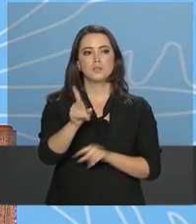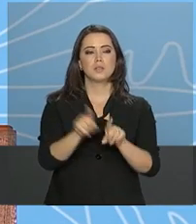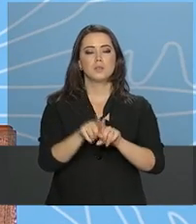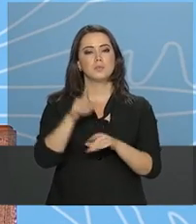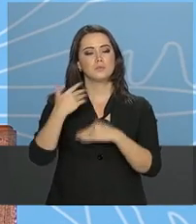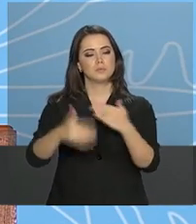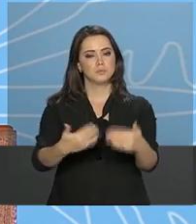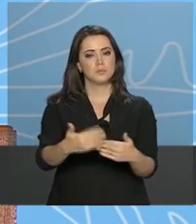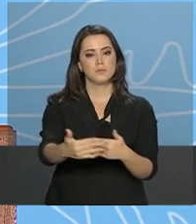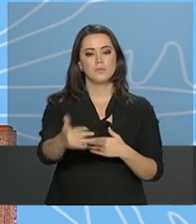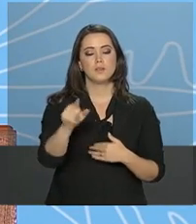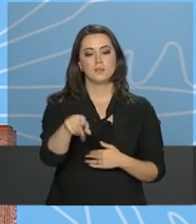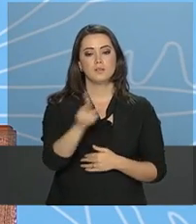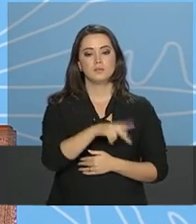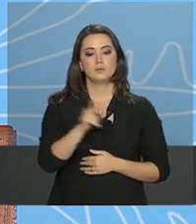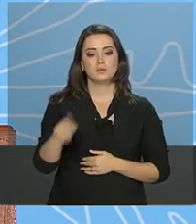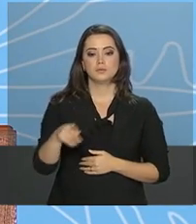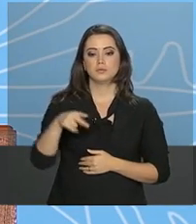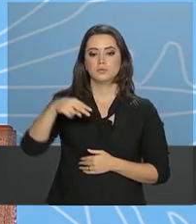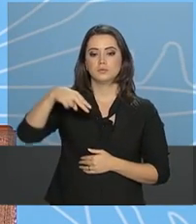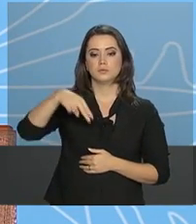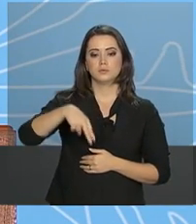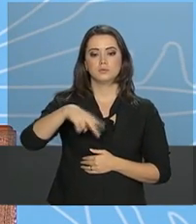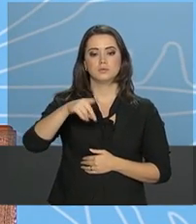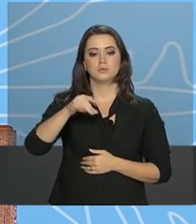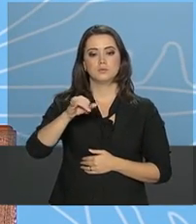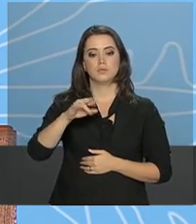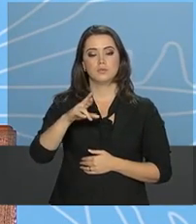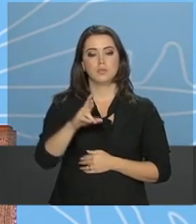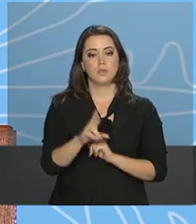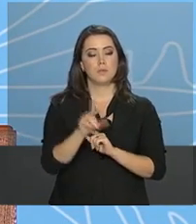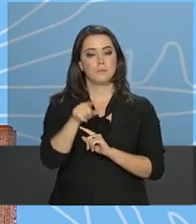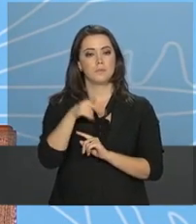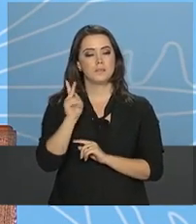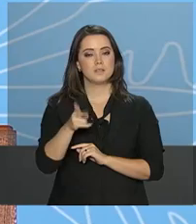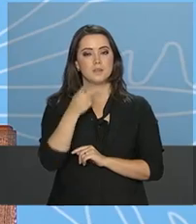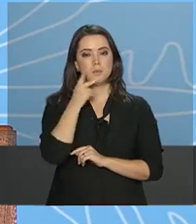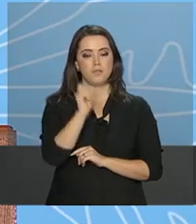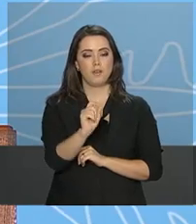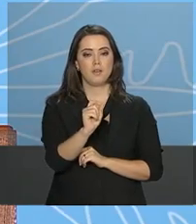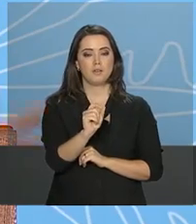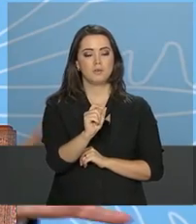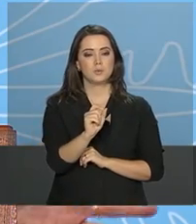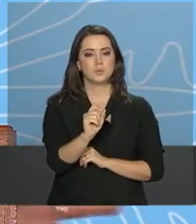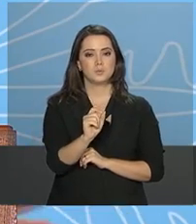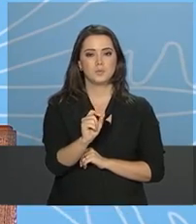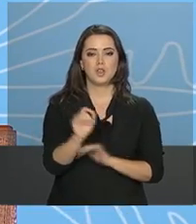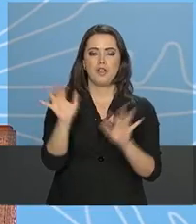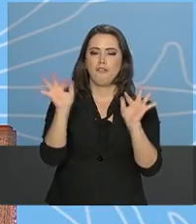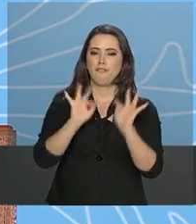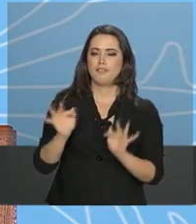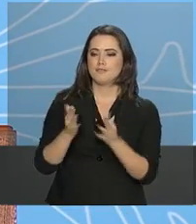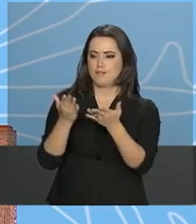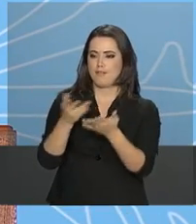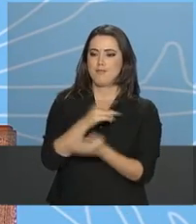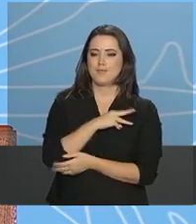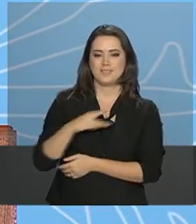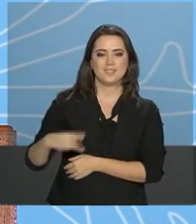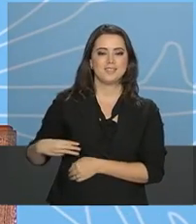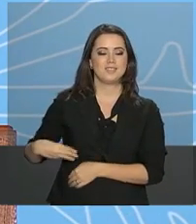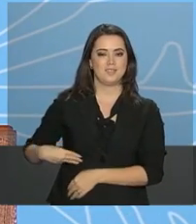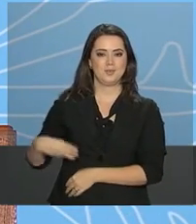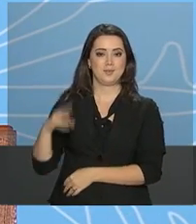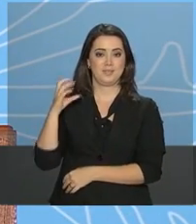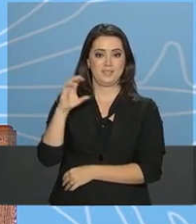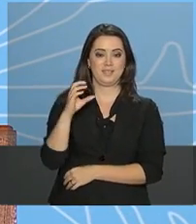frequência, professora Nader, Helena Nader, tenho feito isso com muita frequência, que é felicitar o ministro Kassab.